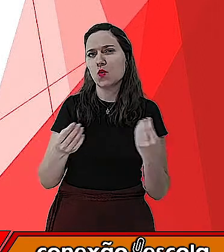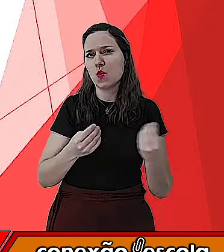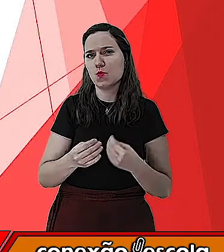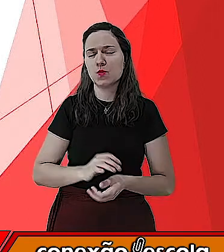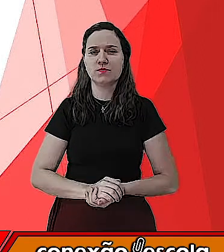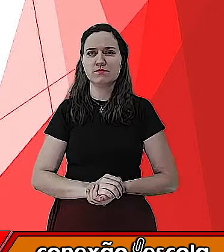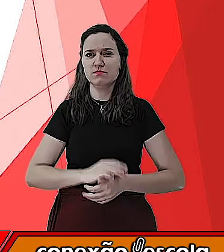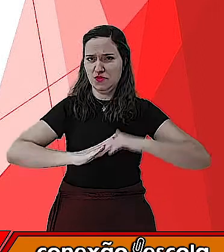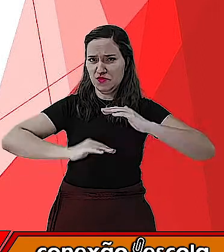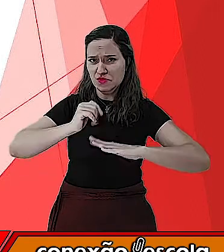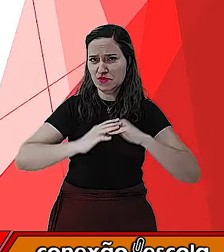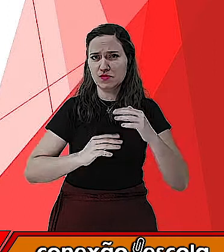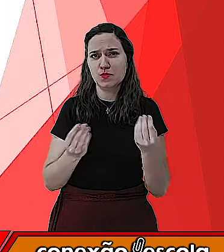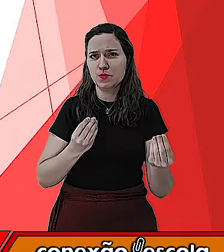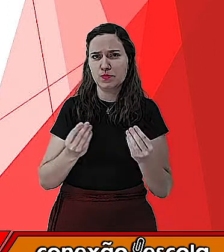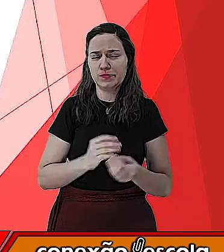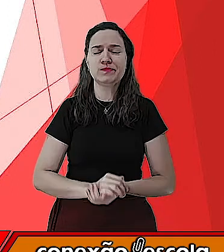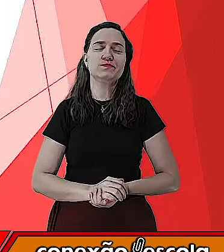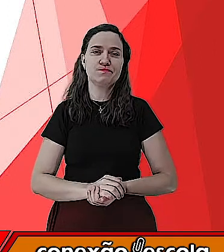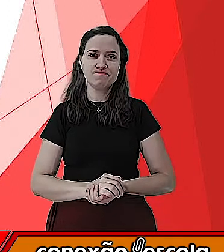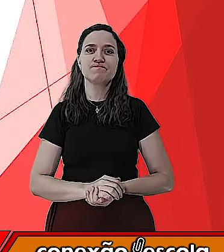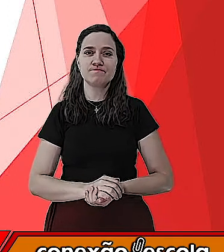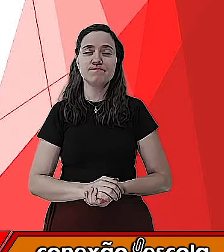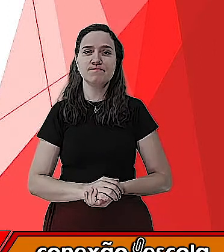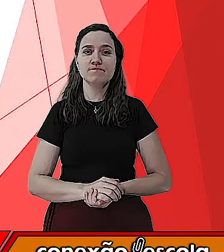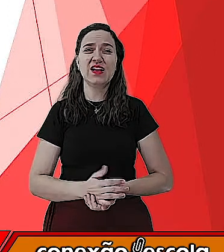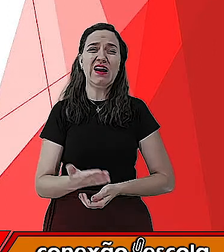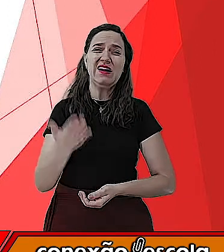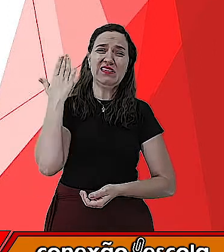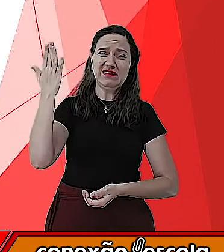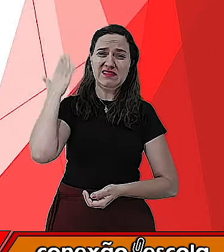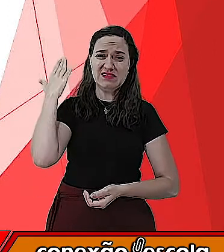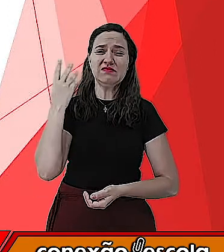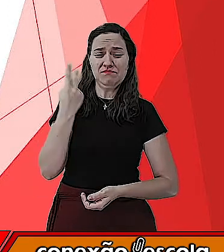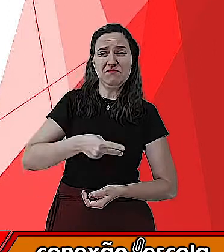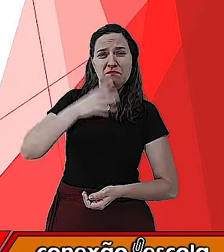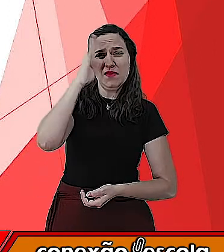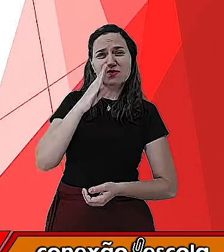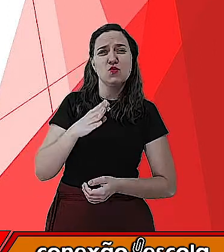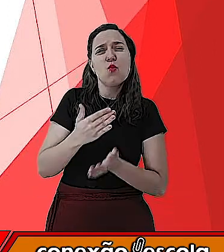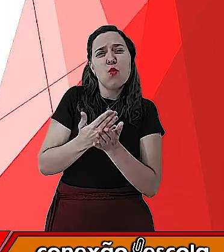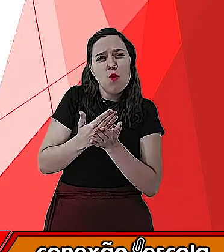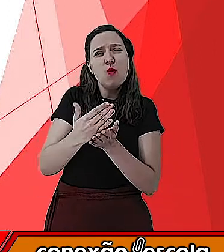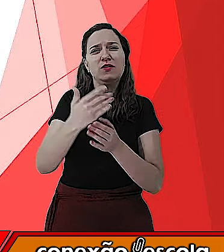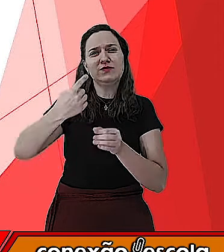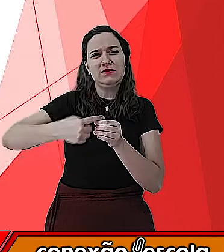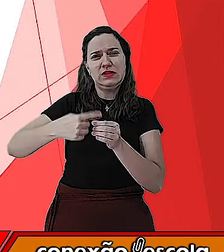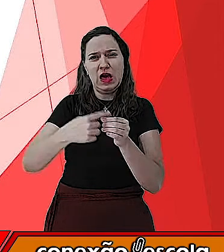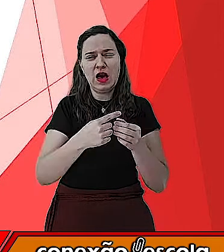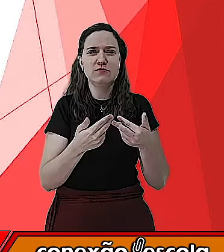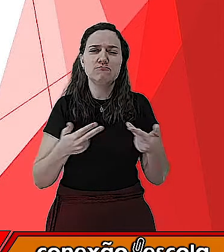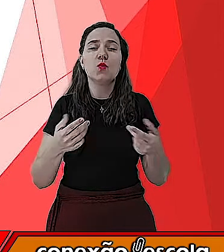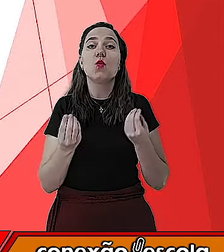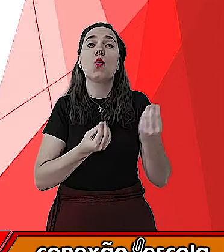e os serviços? Bom, nas primeiras cidades brasileiras, como se comprava